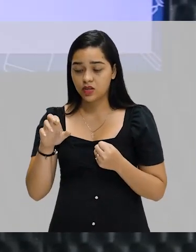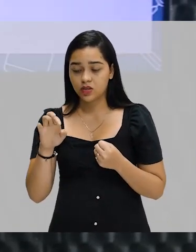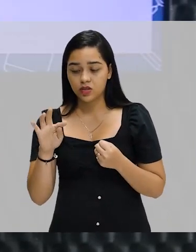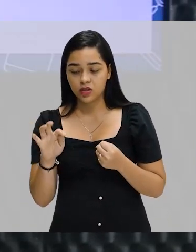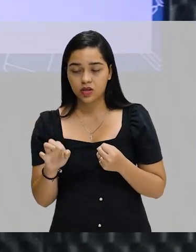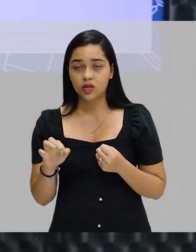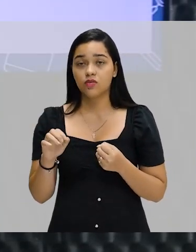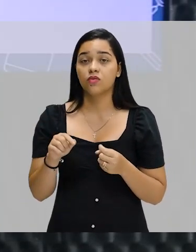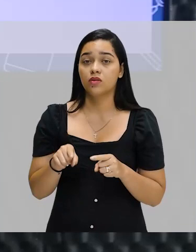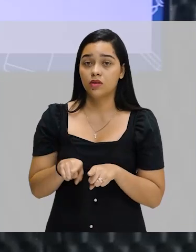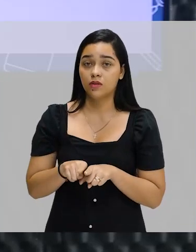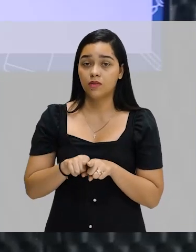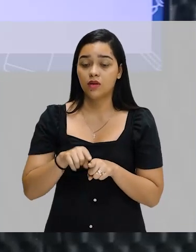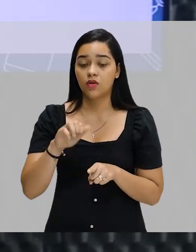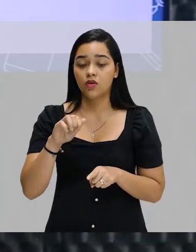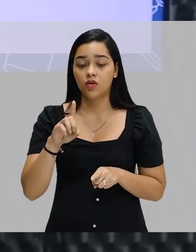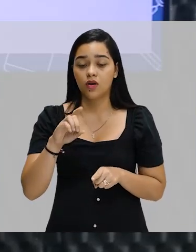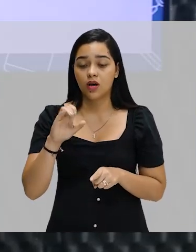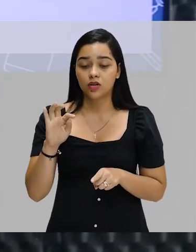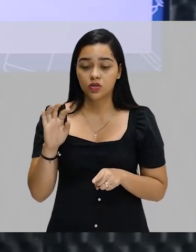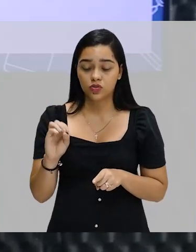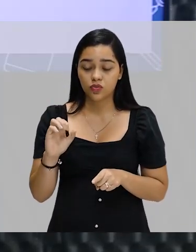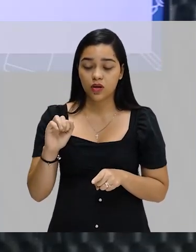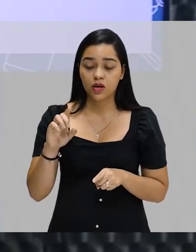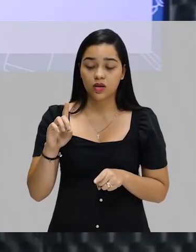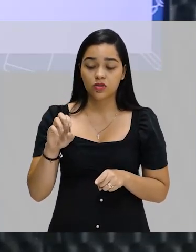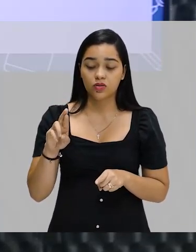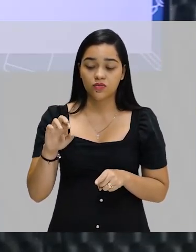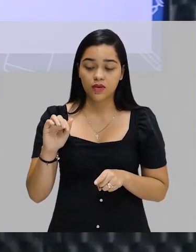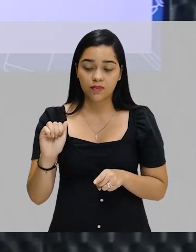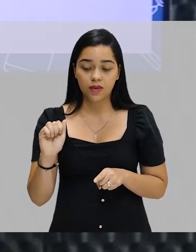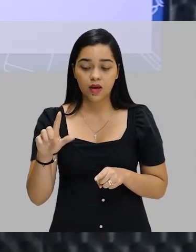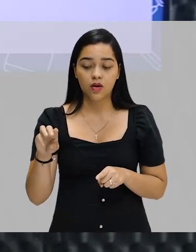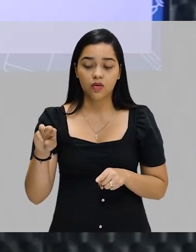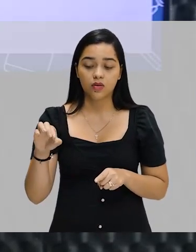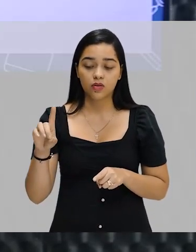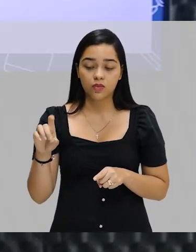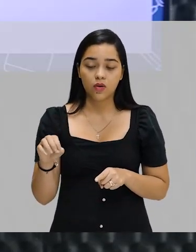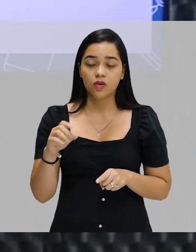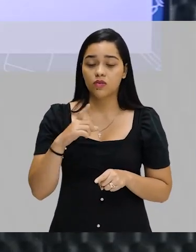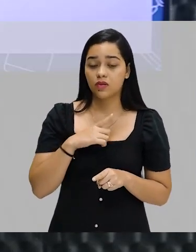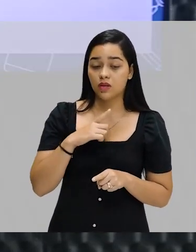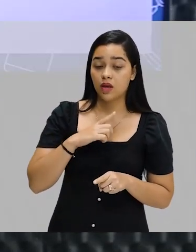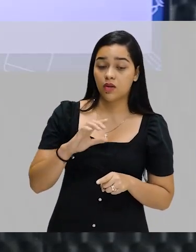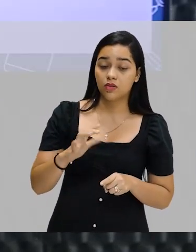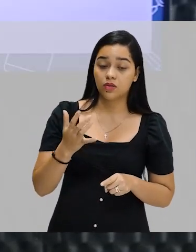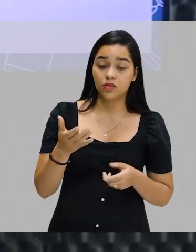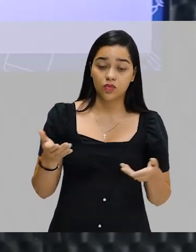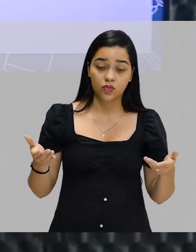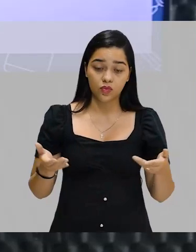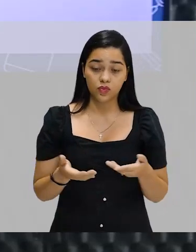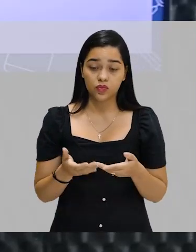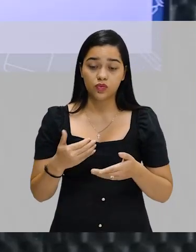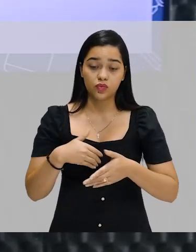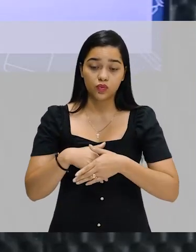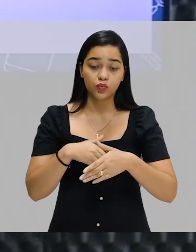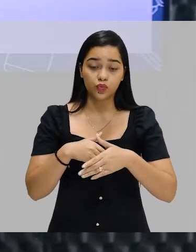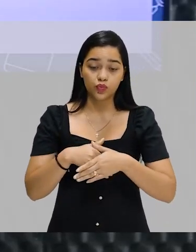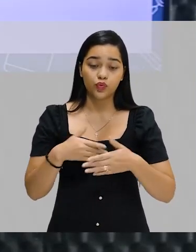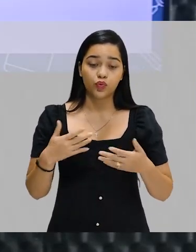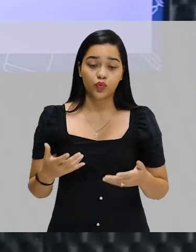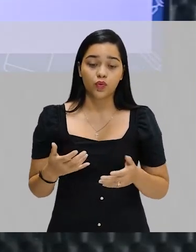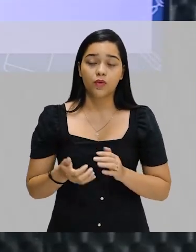e adjunto adverbial de modo, tá bom? Aí eu tenho ainda, tranquilamente realizou-se hoje o jogo,